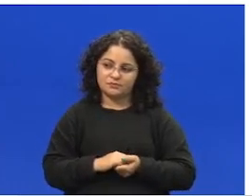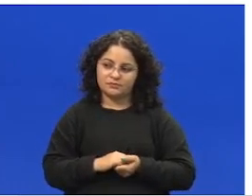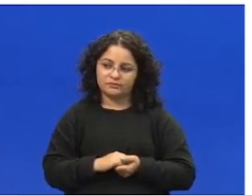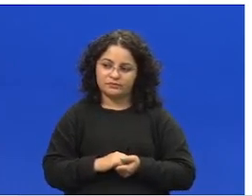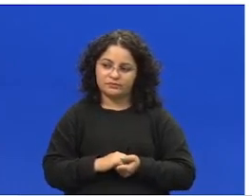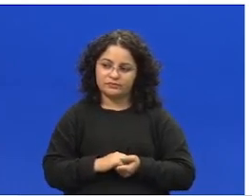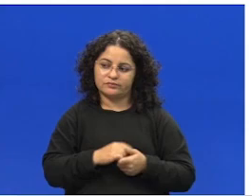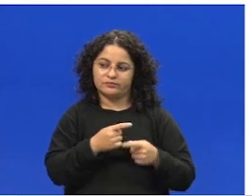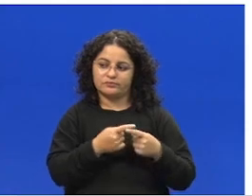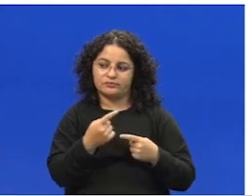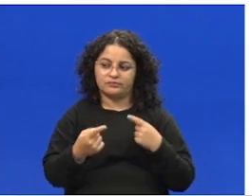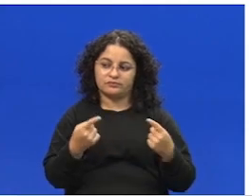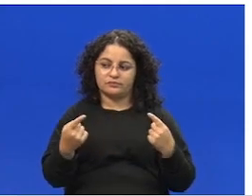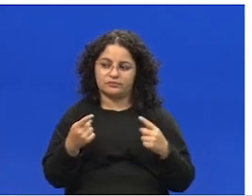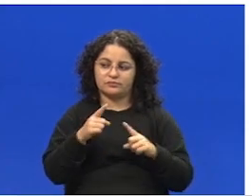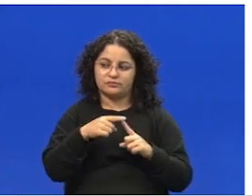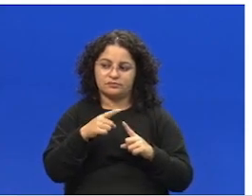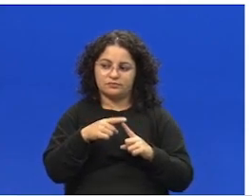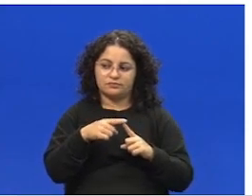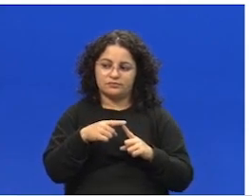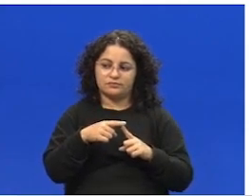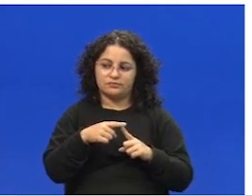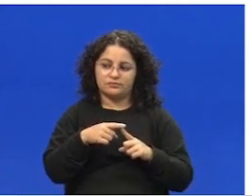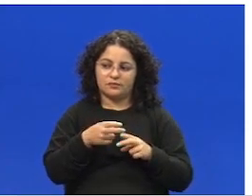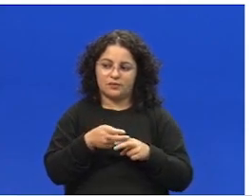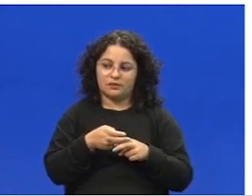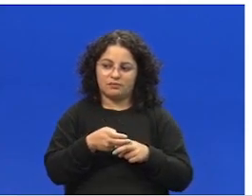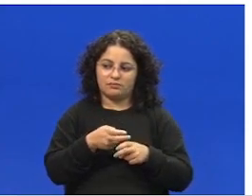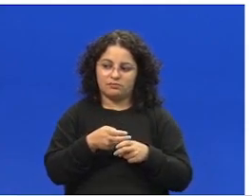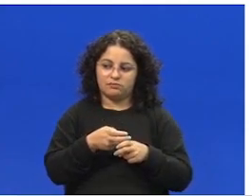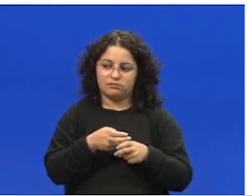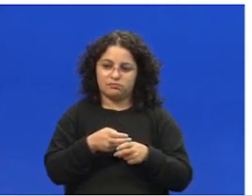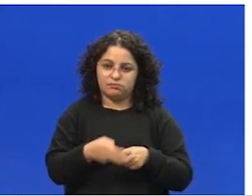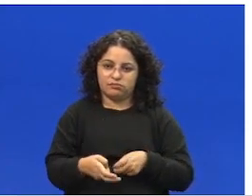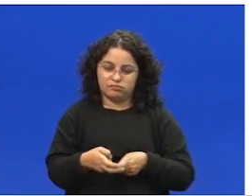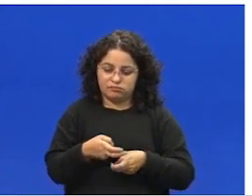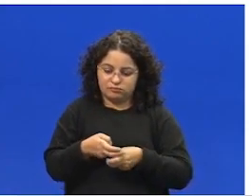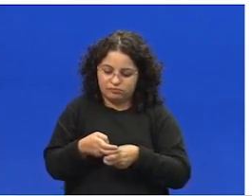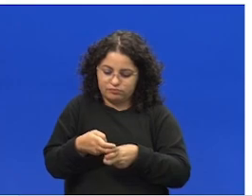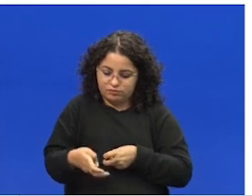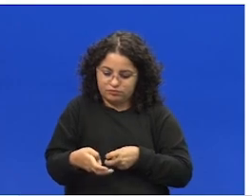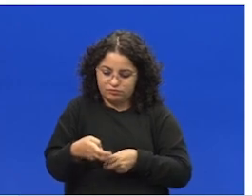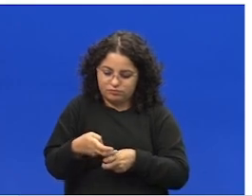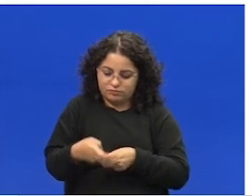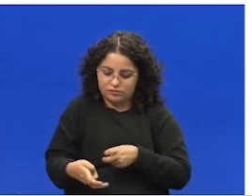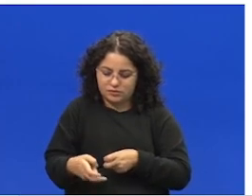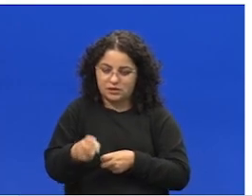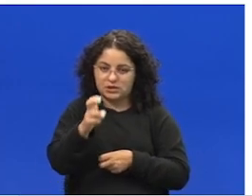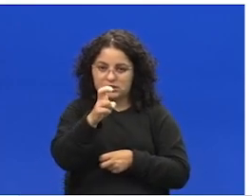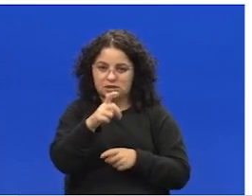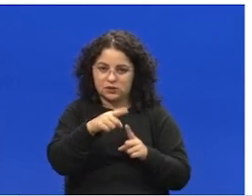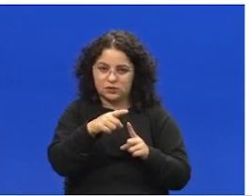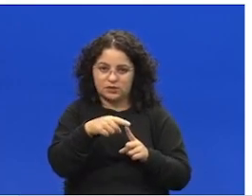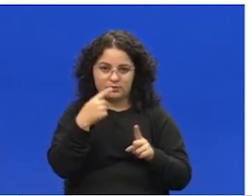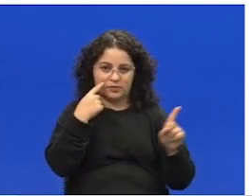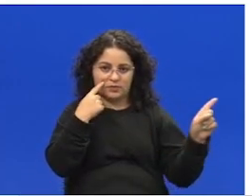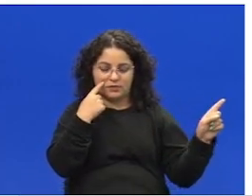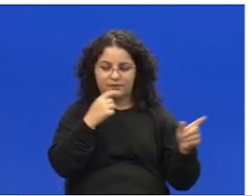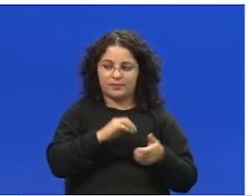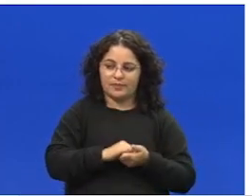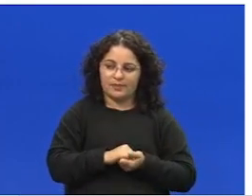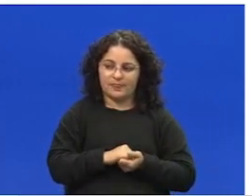Quais são os graus deste escorregamento? Nós temos 5 graus. Então, esses graus, eles